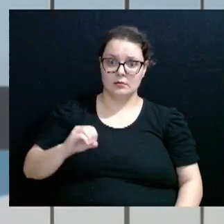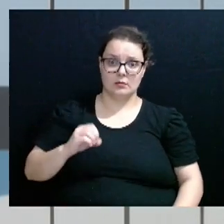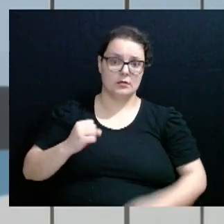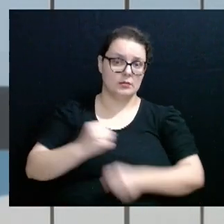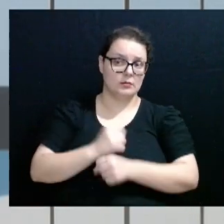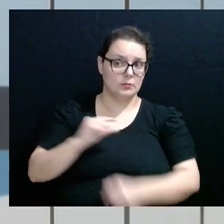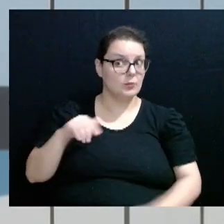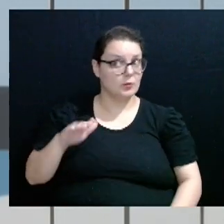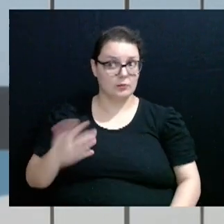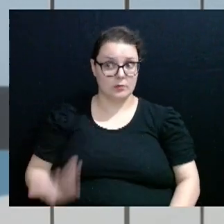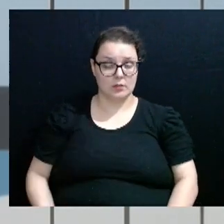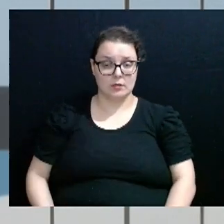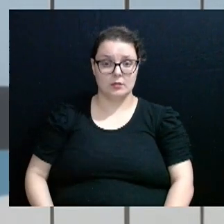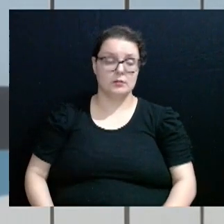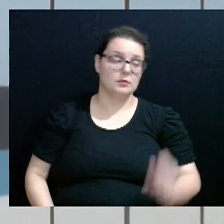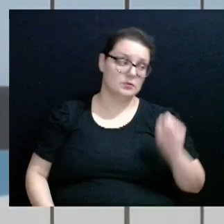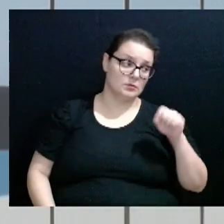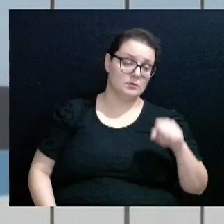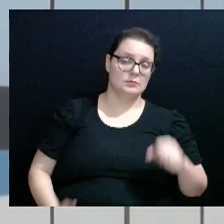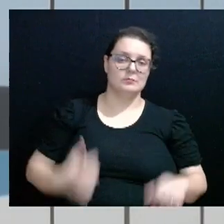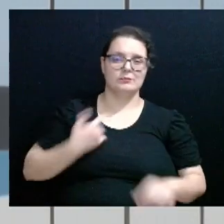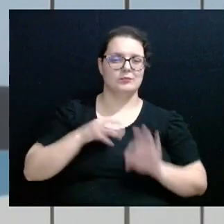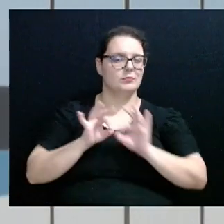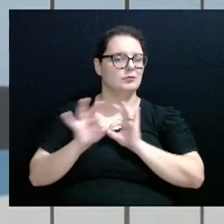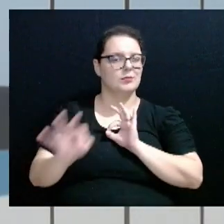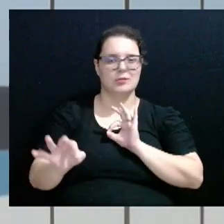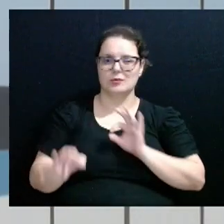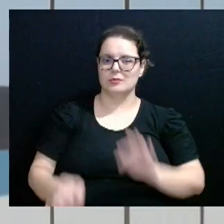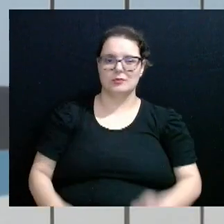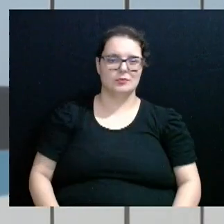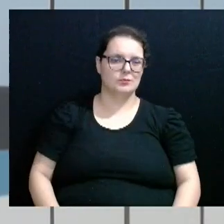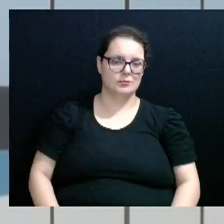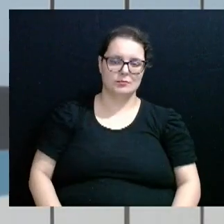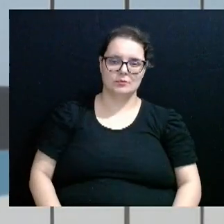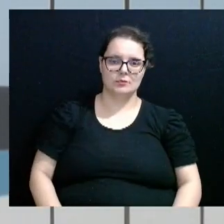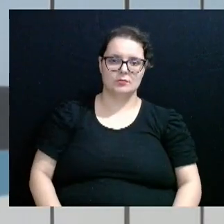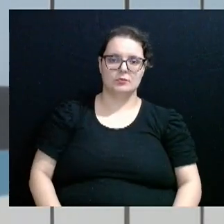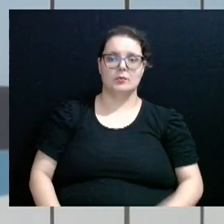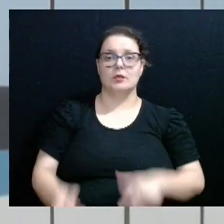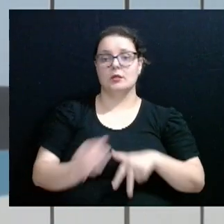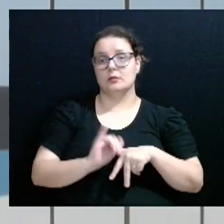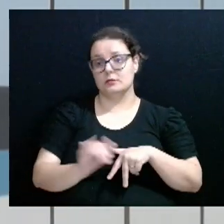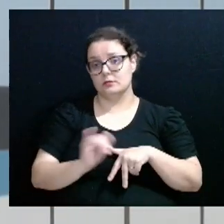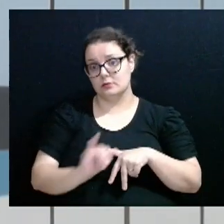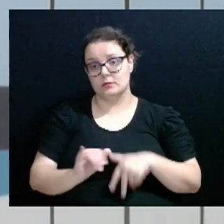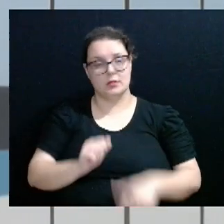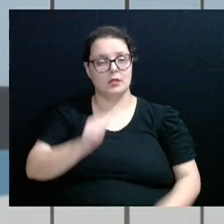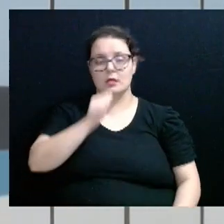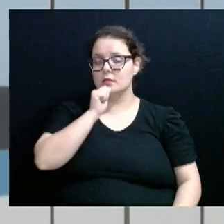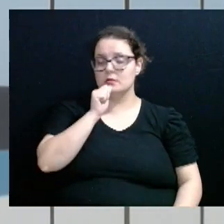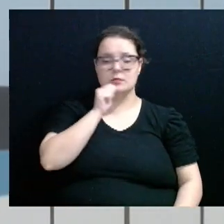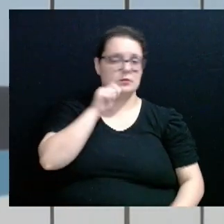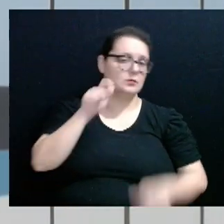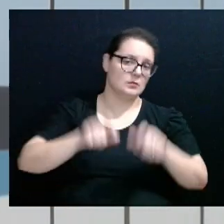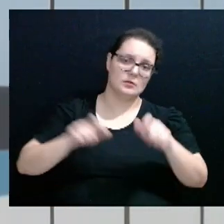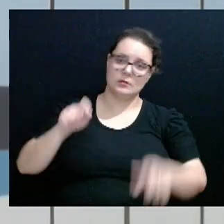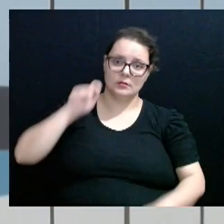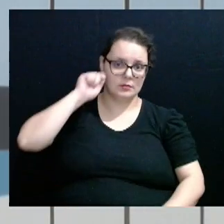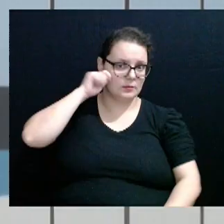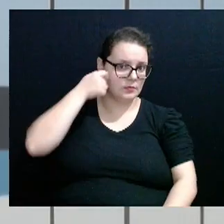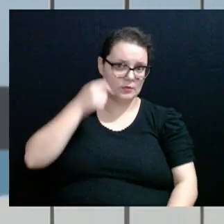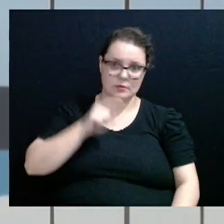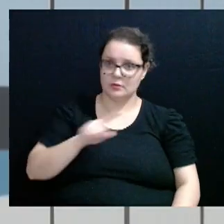A gente está muito distante ainda. Então, a narrativa ainda não é sobre pessoas negras. Elas não são o foco